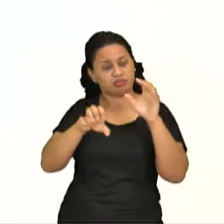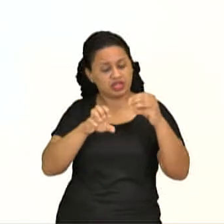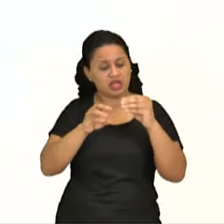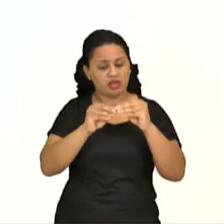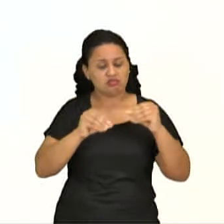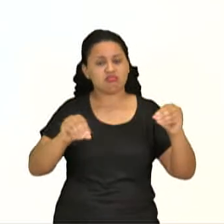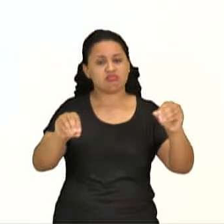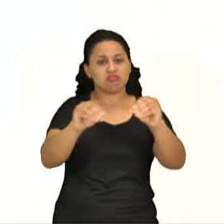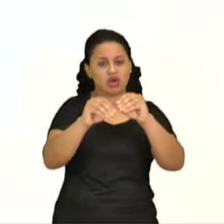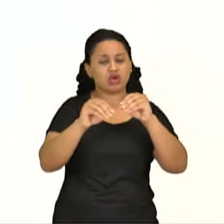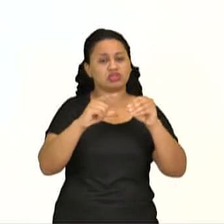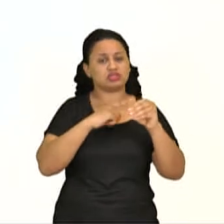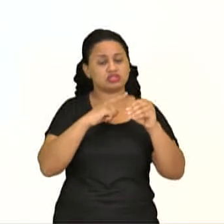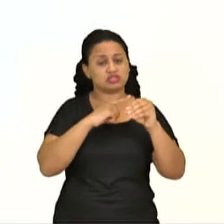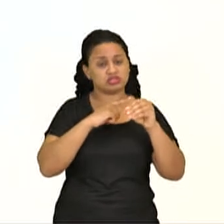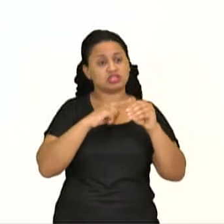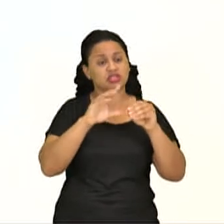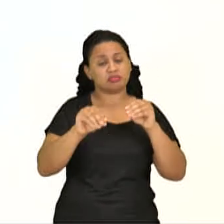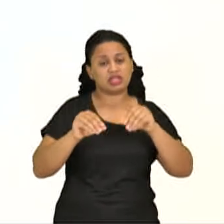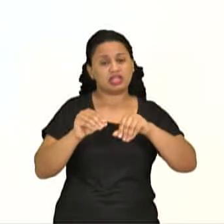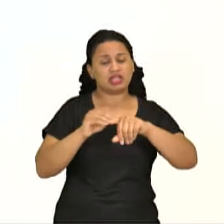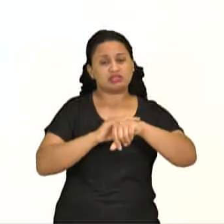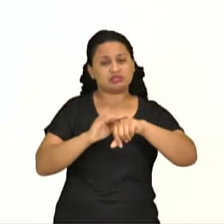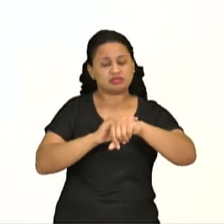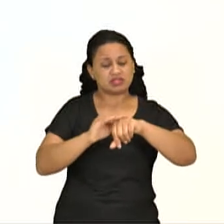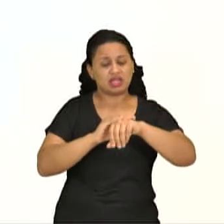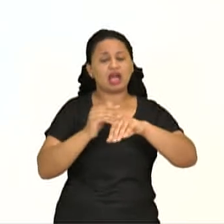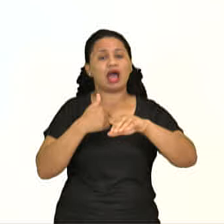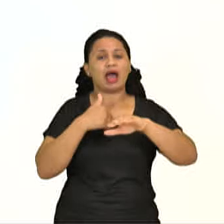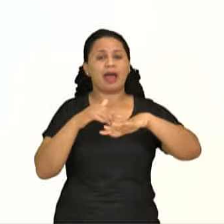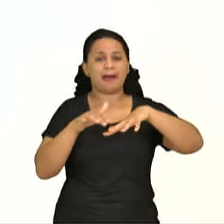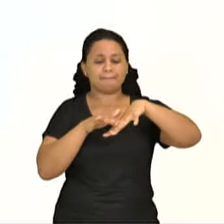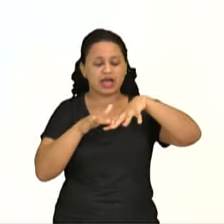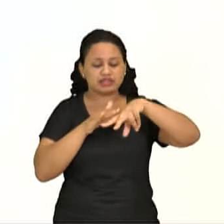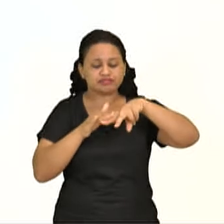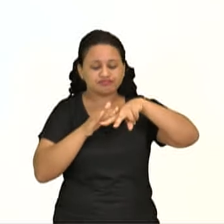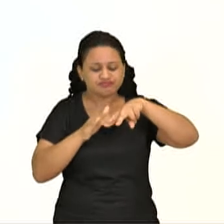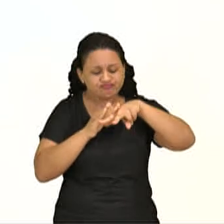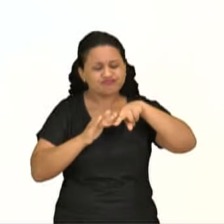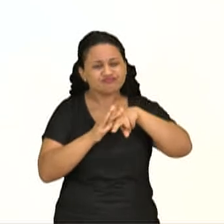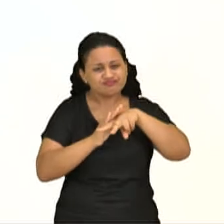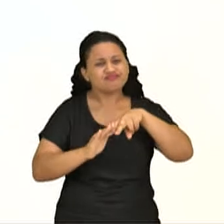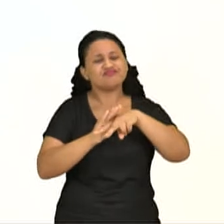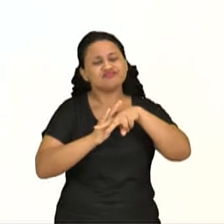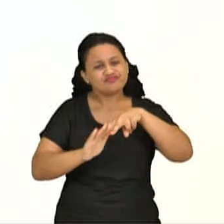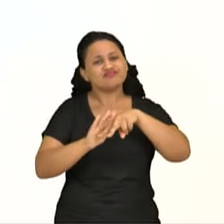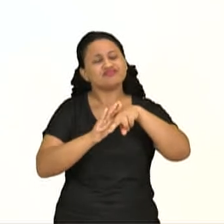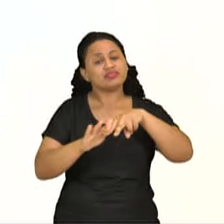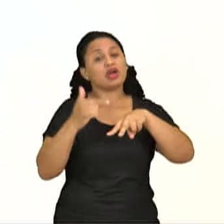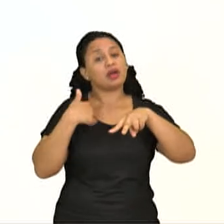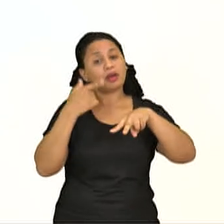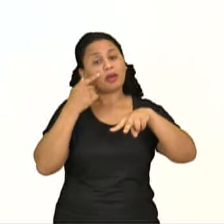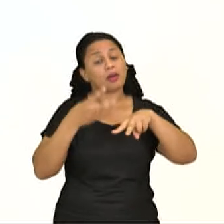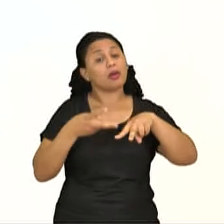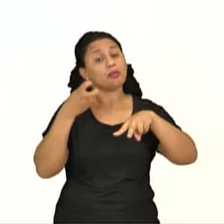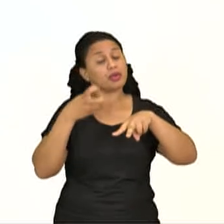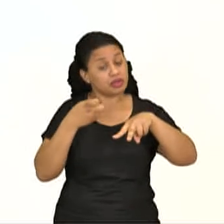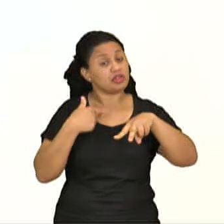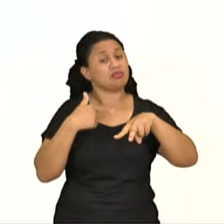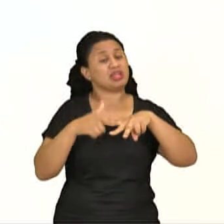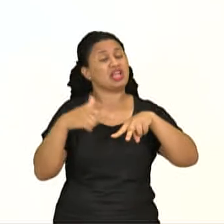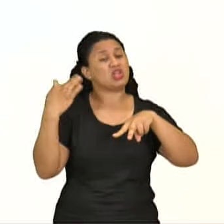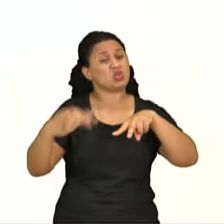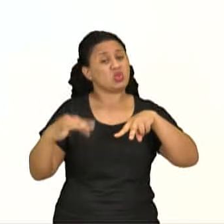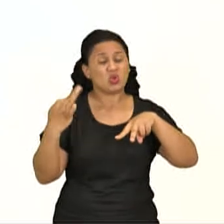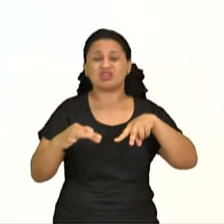pó restante e com ele esfreguei a barriga da perna. Esfreguei e vi que diante de tanta